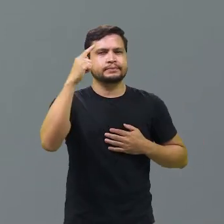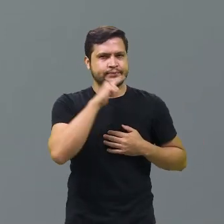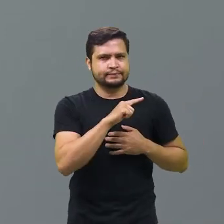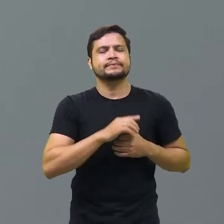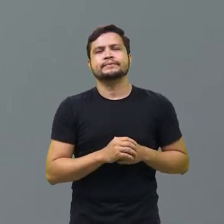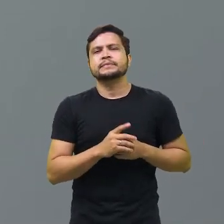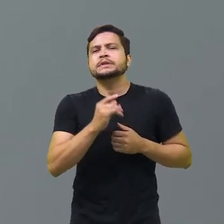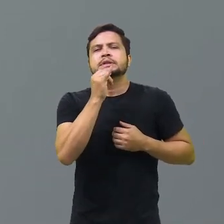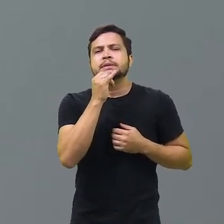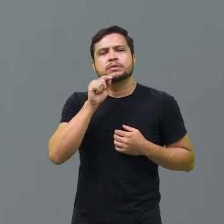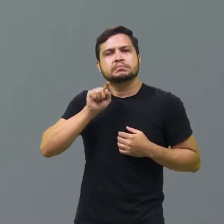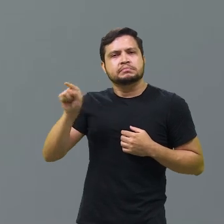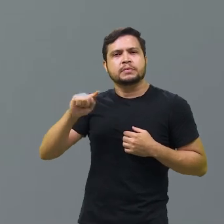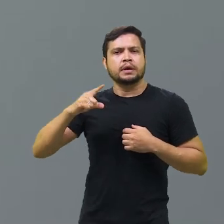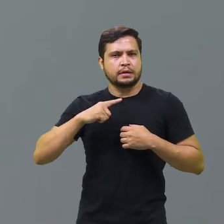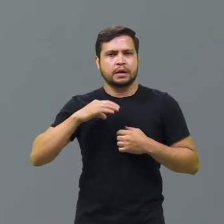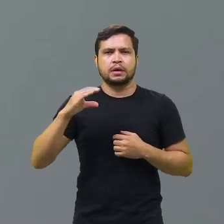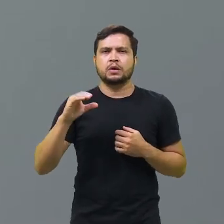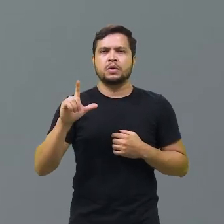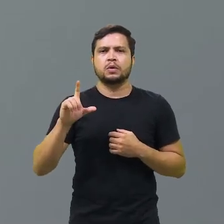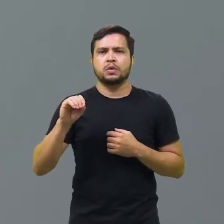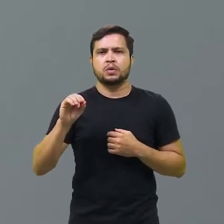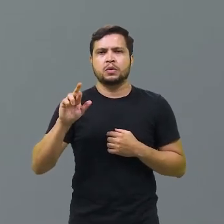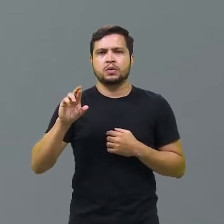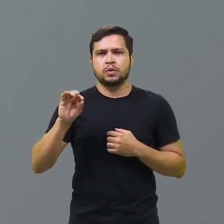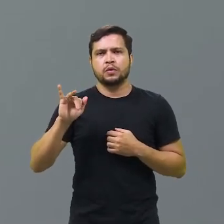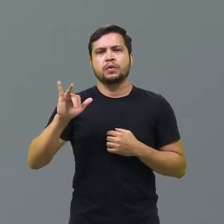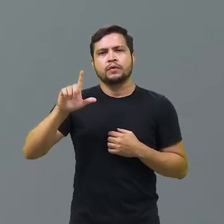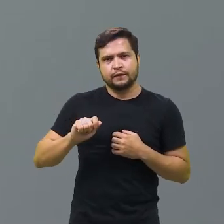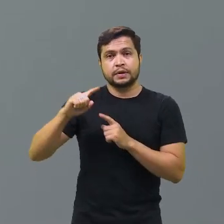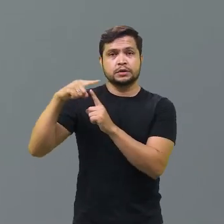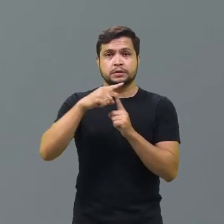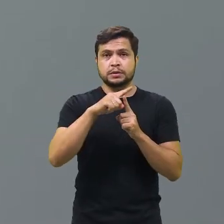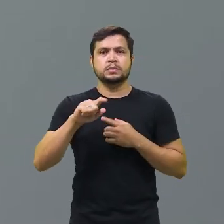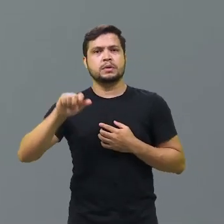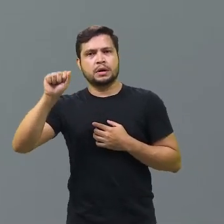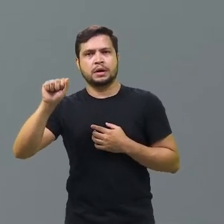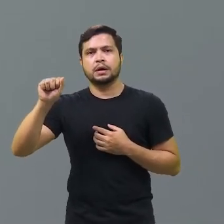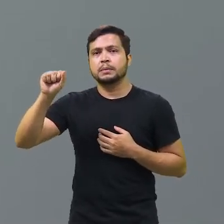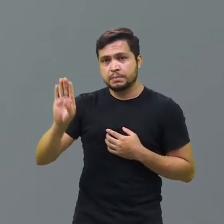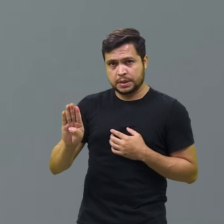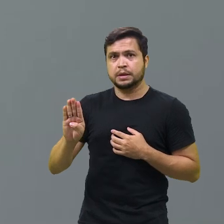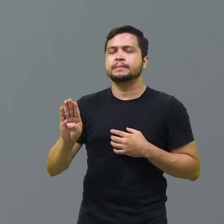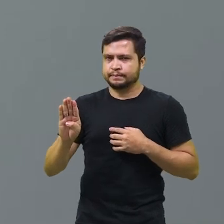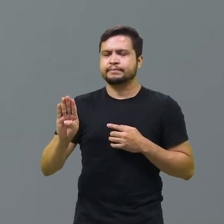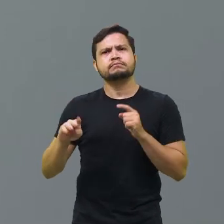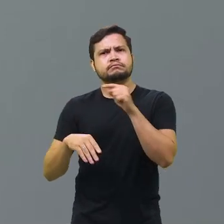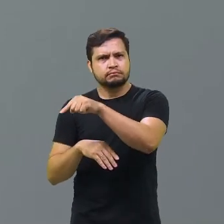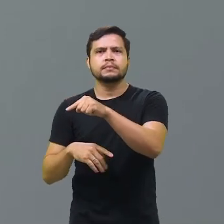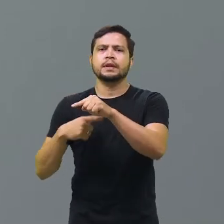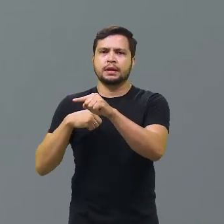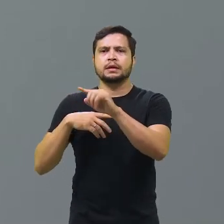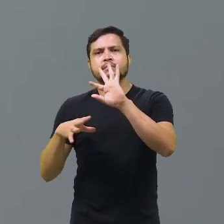que possuem clorofilas do tipo A e B, né? Diferentemente de outros seres vivos que são clorofilados, mas não possuem